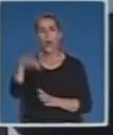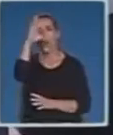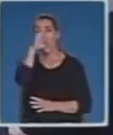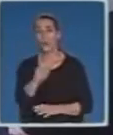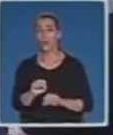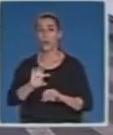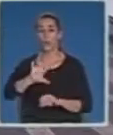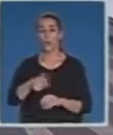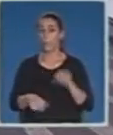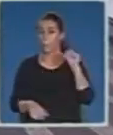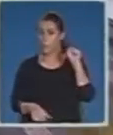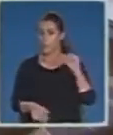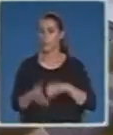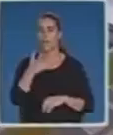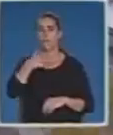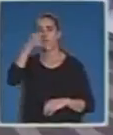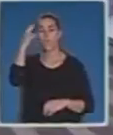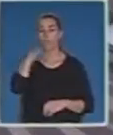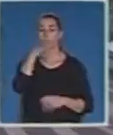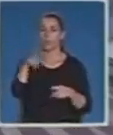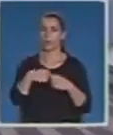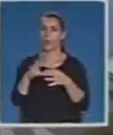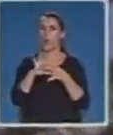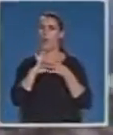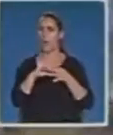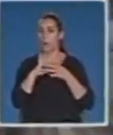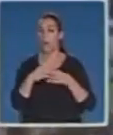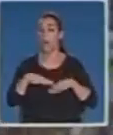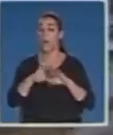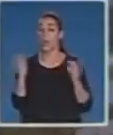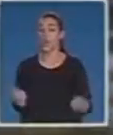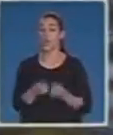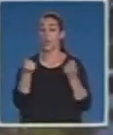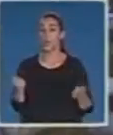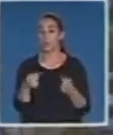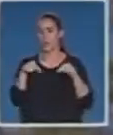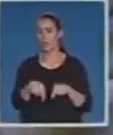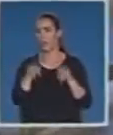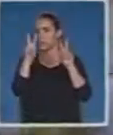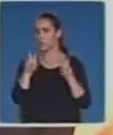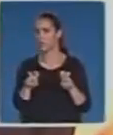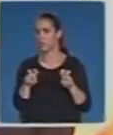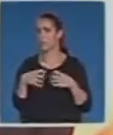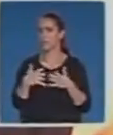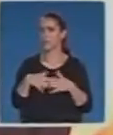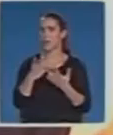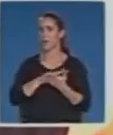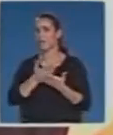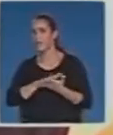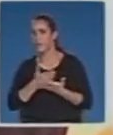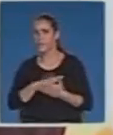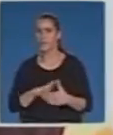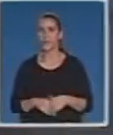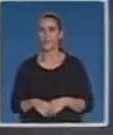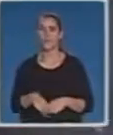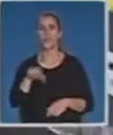do Partido Socialista. Vasco Cordeiro diz que o partido está unido, mas na campanha entrou hoje um tema que divide também os socialistas. Está aqui